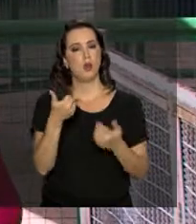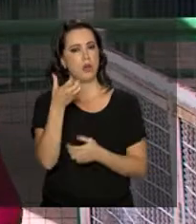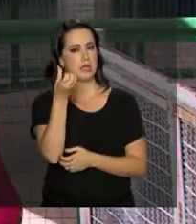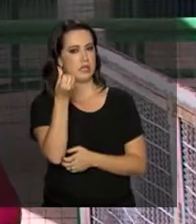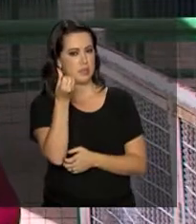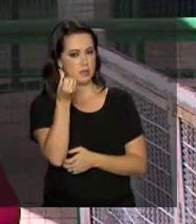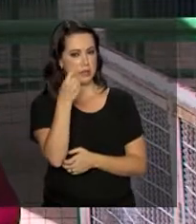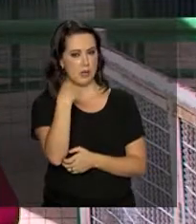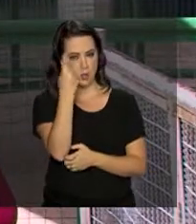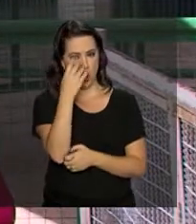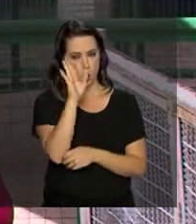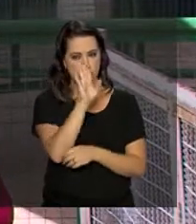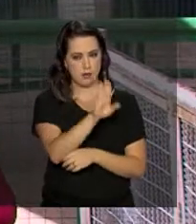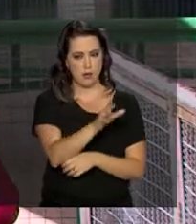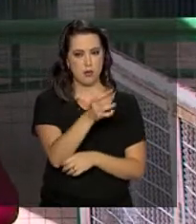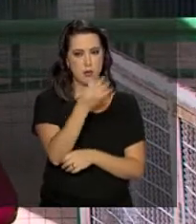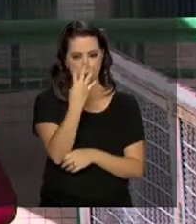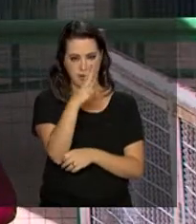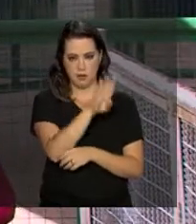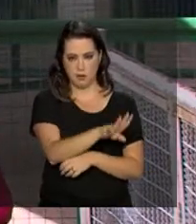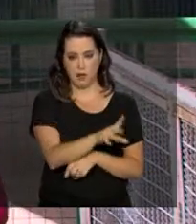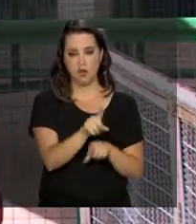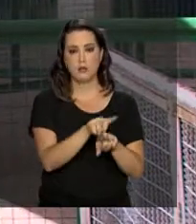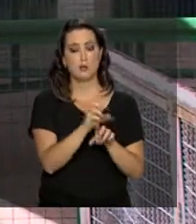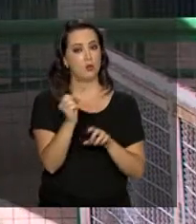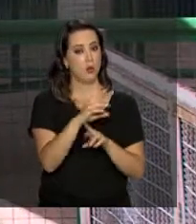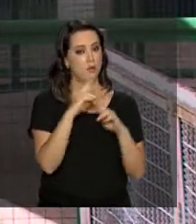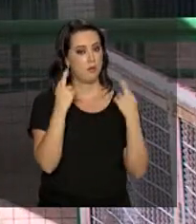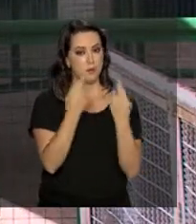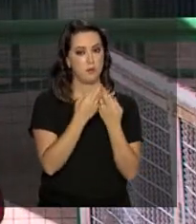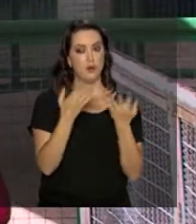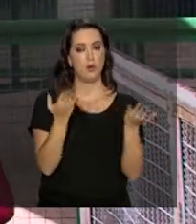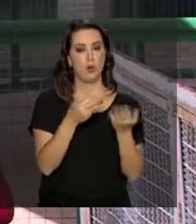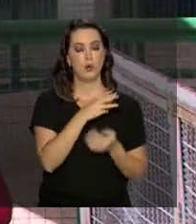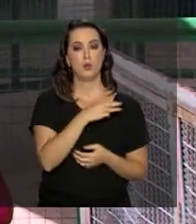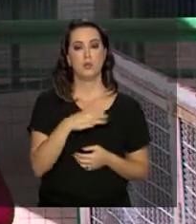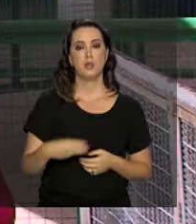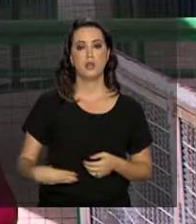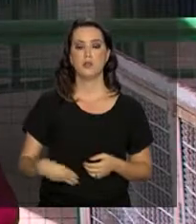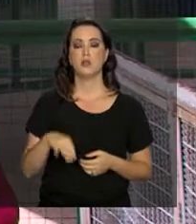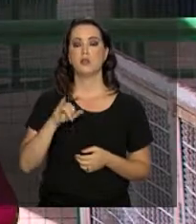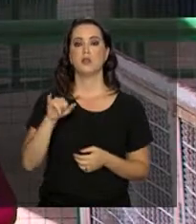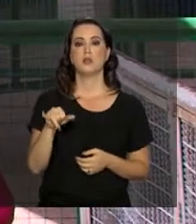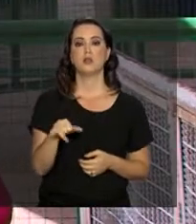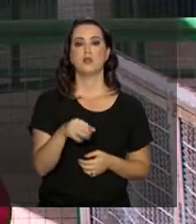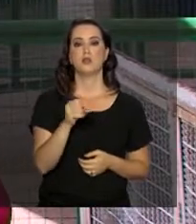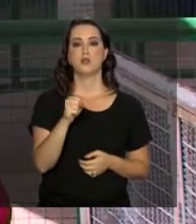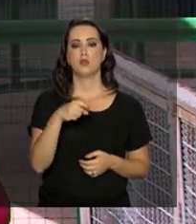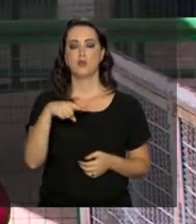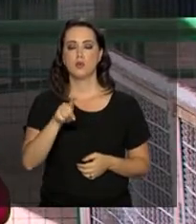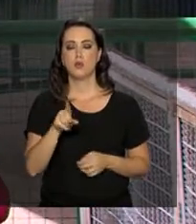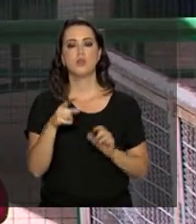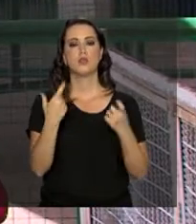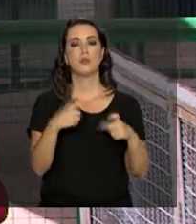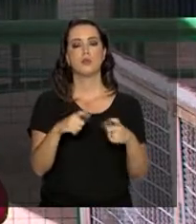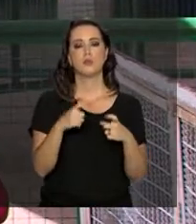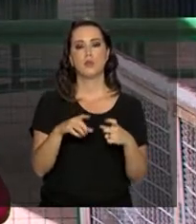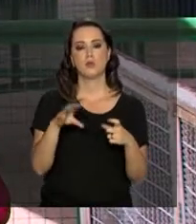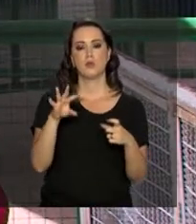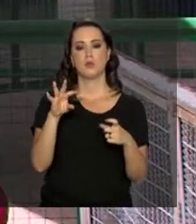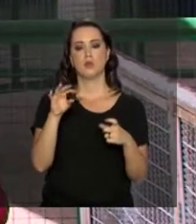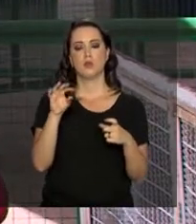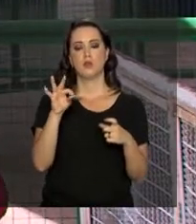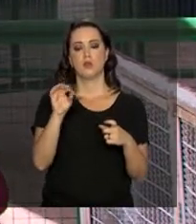nova audiência, dessa vez com o ministro José Coelho Ferreira no gabinete da presidência do Superior